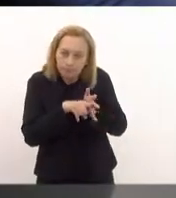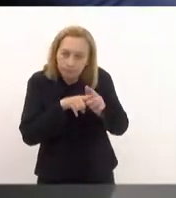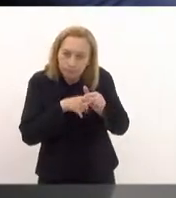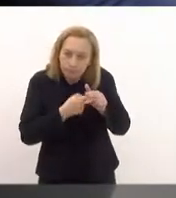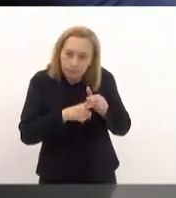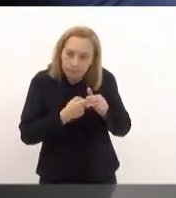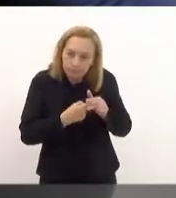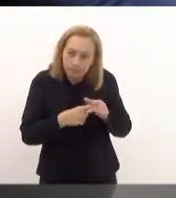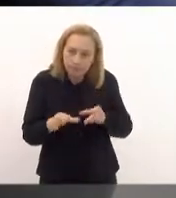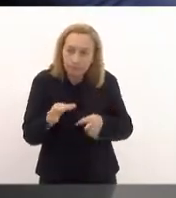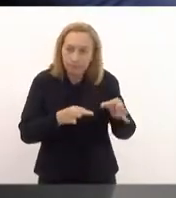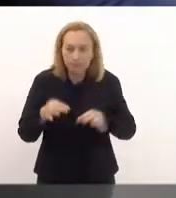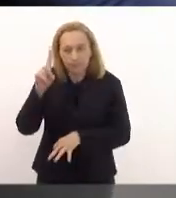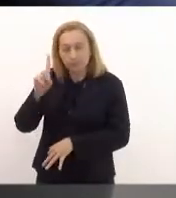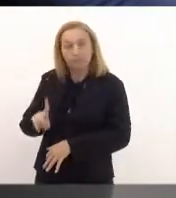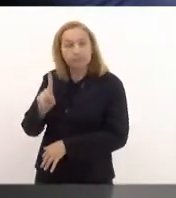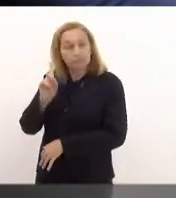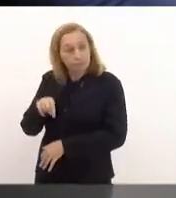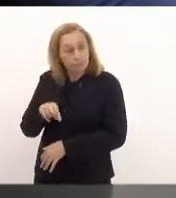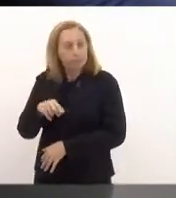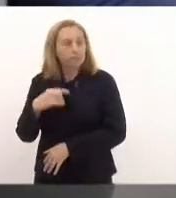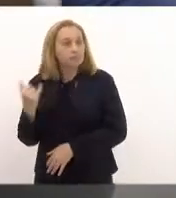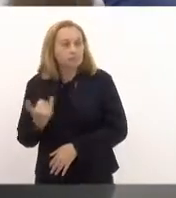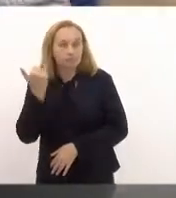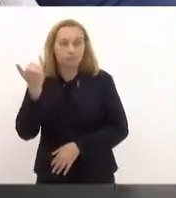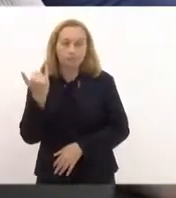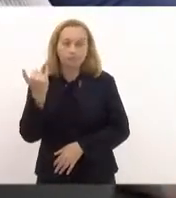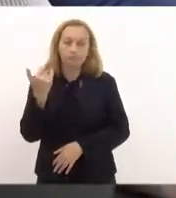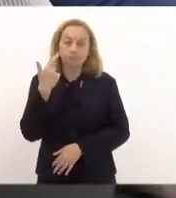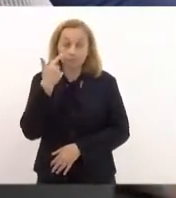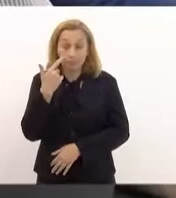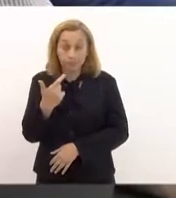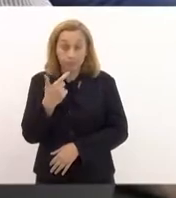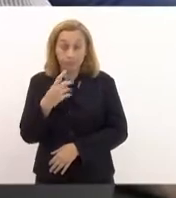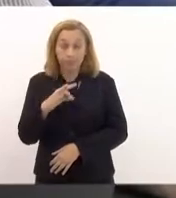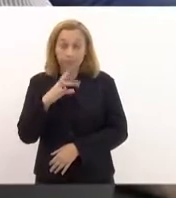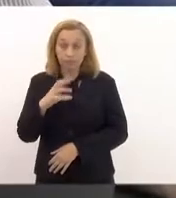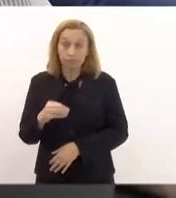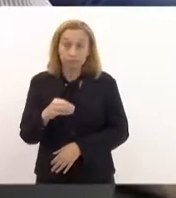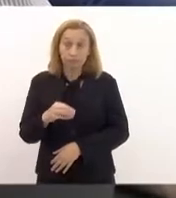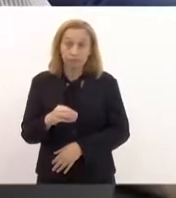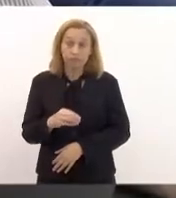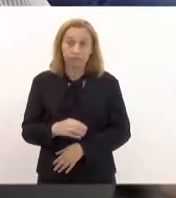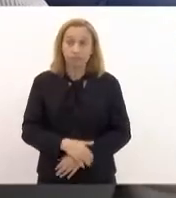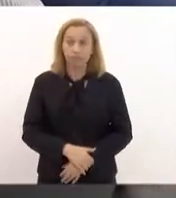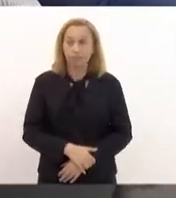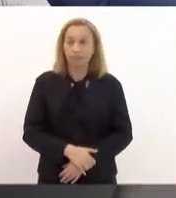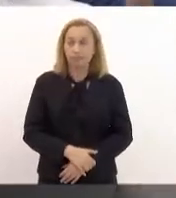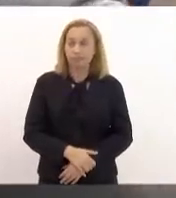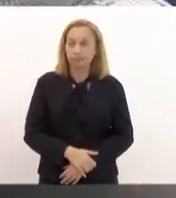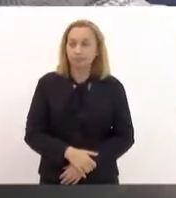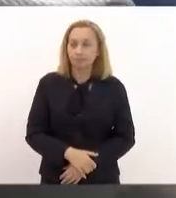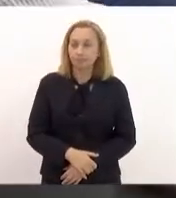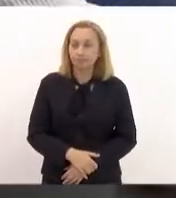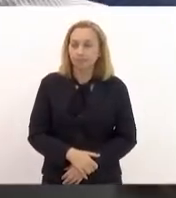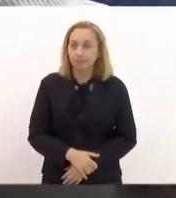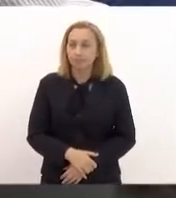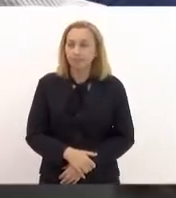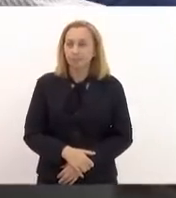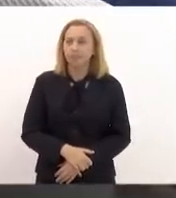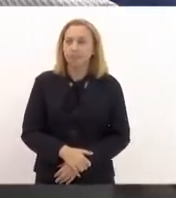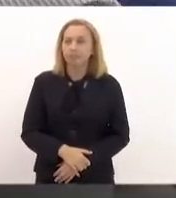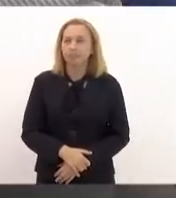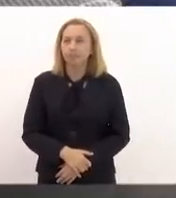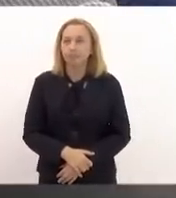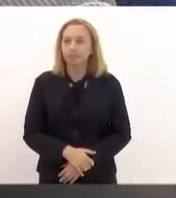diretor, é importante que ele faça a revisão considerando aquilo que está no arco metropolitano. São 22. Que está considerando aquilo que